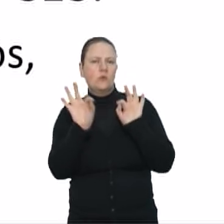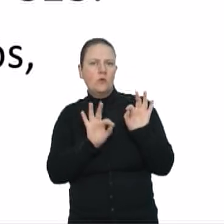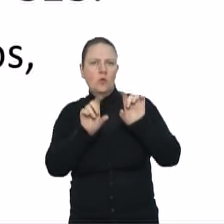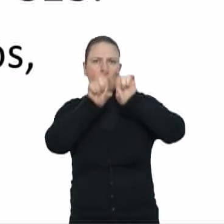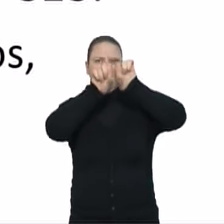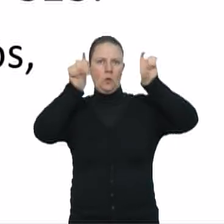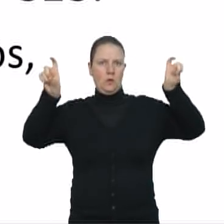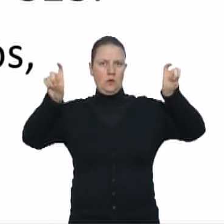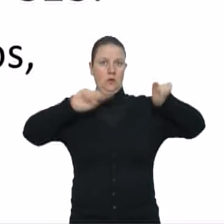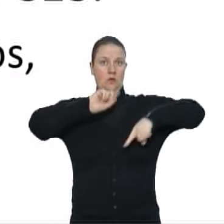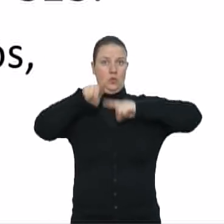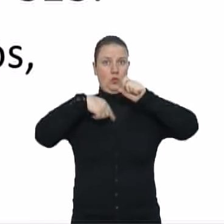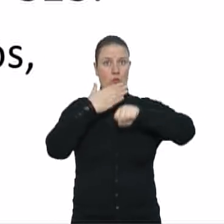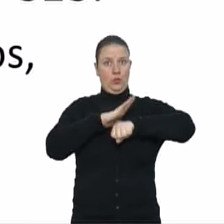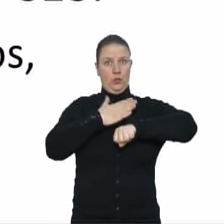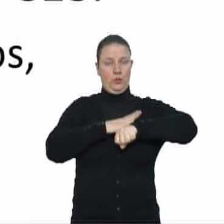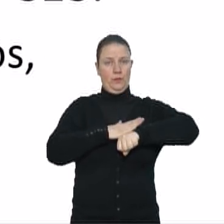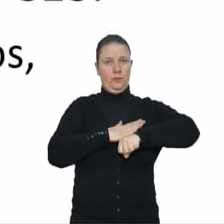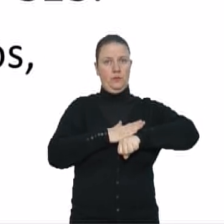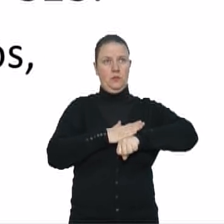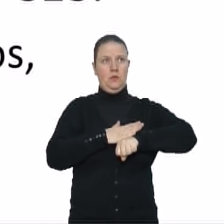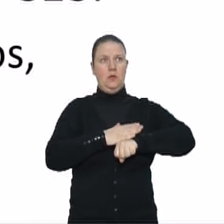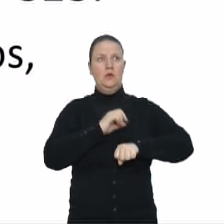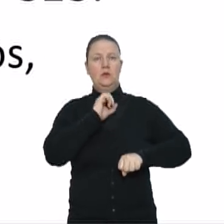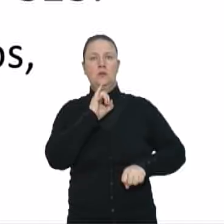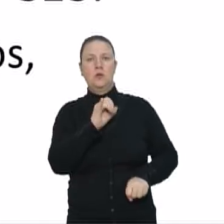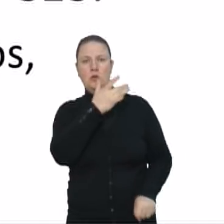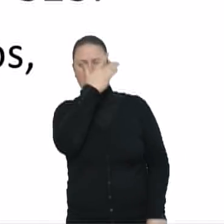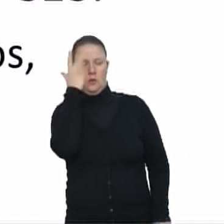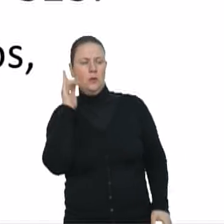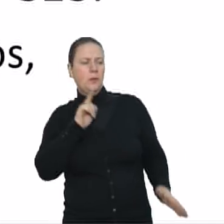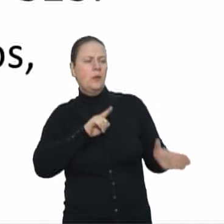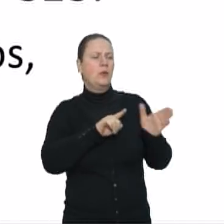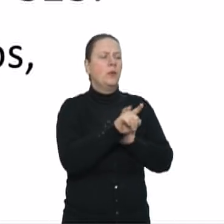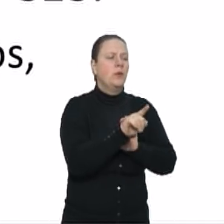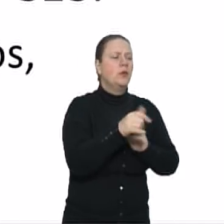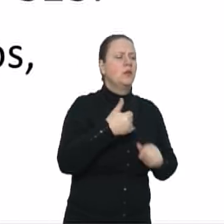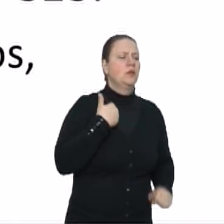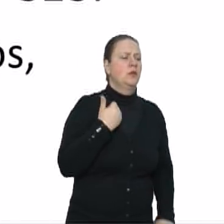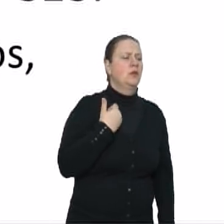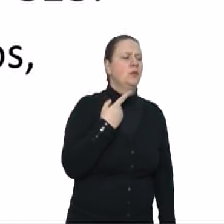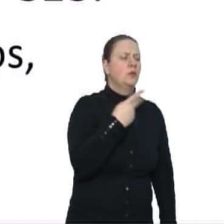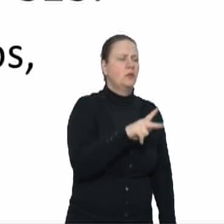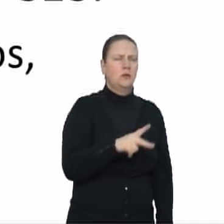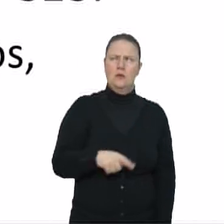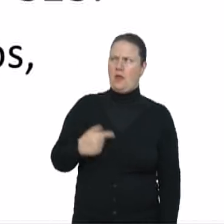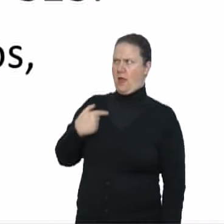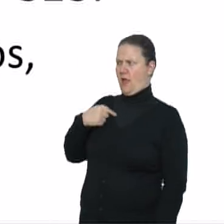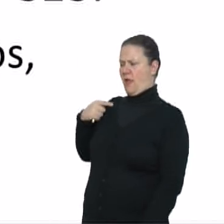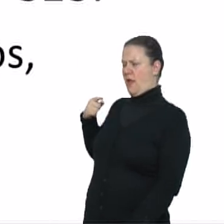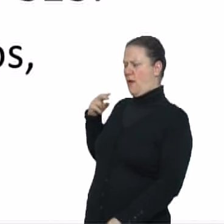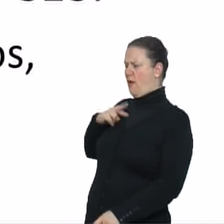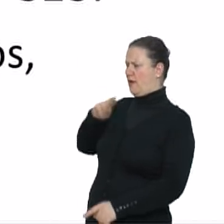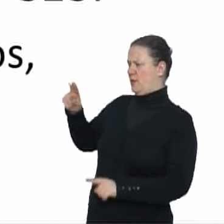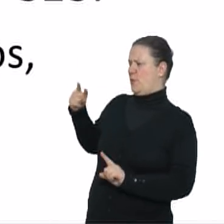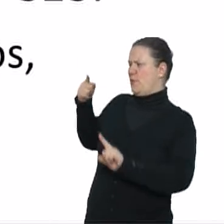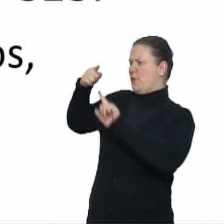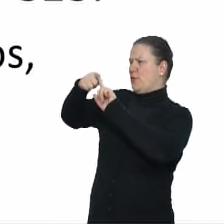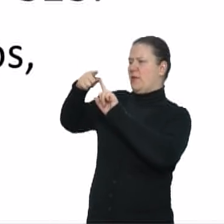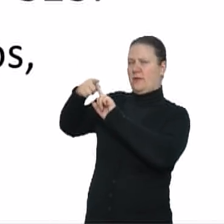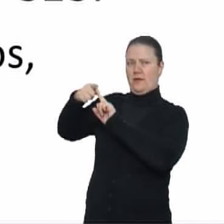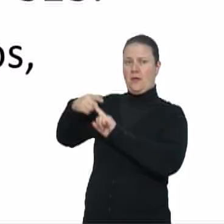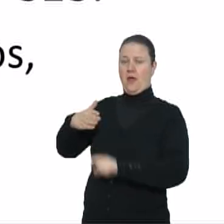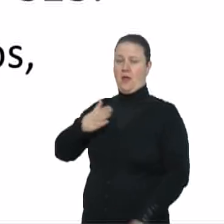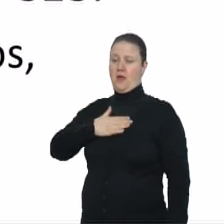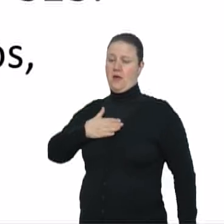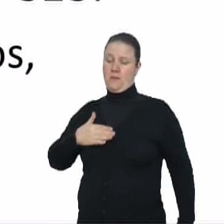resolva, tá? Diz assim, quando alguém pergunta a idade de Arthur, ele sempre responde com um desafio. Certa vez ele respondeu,